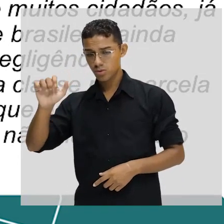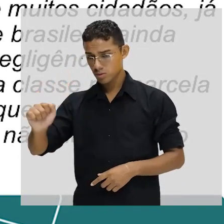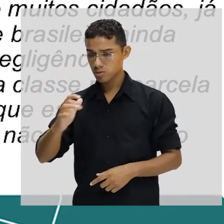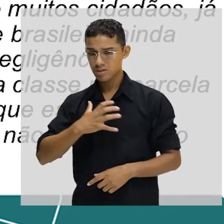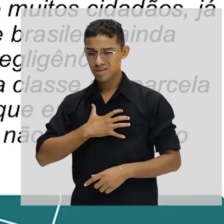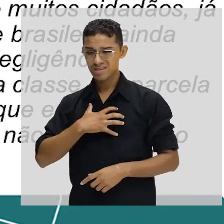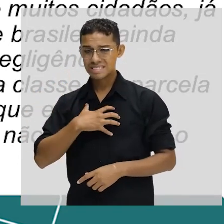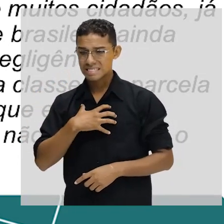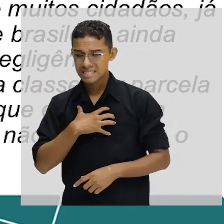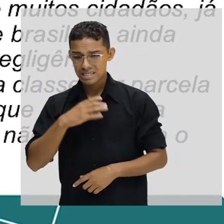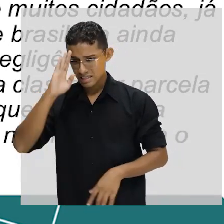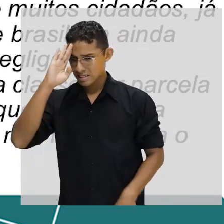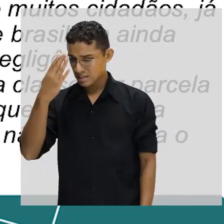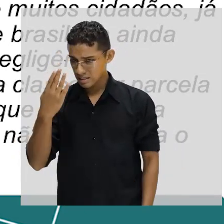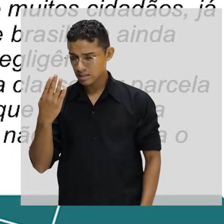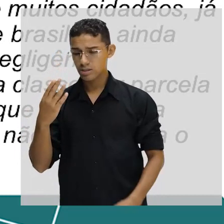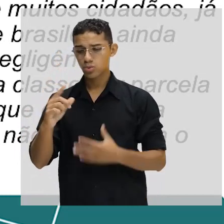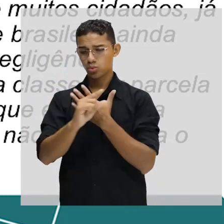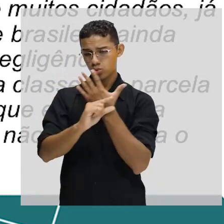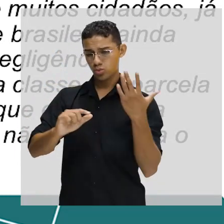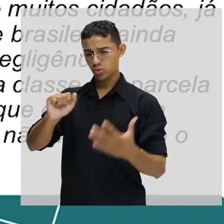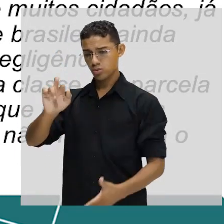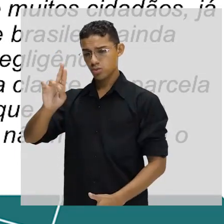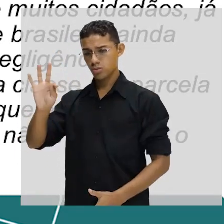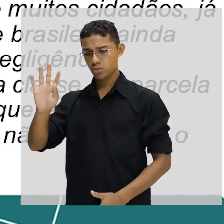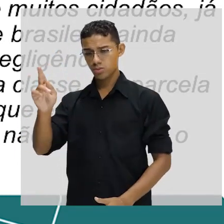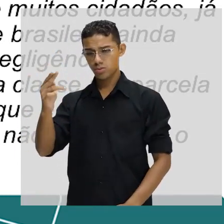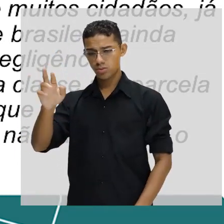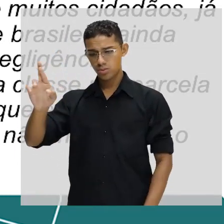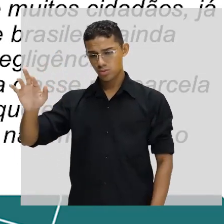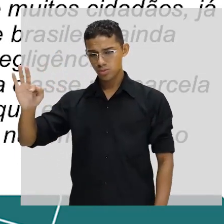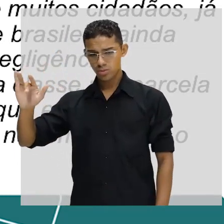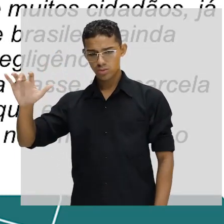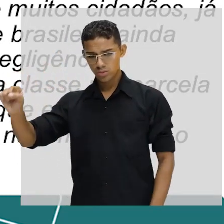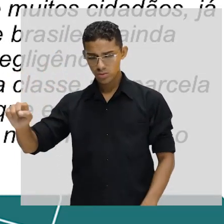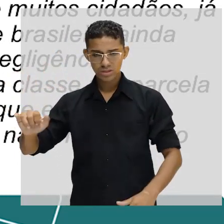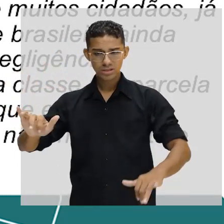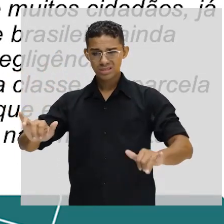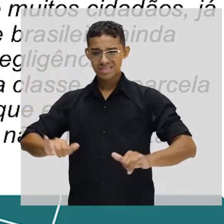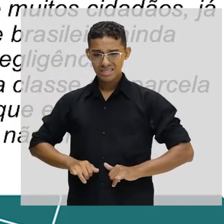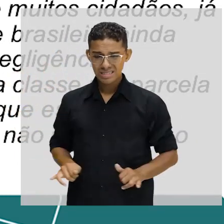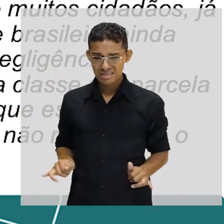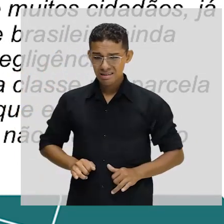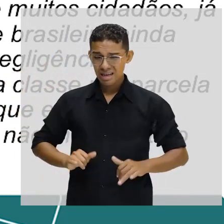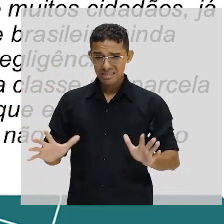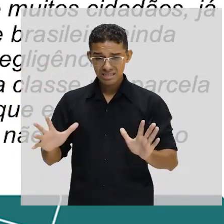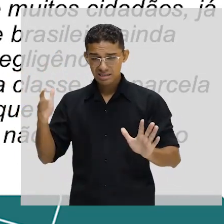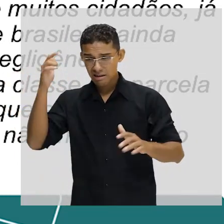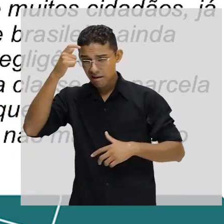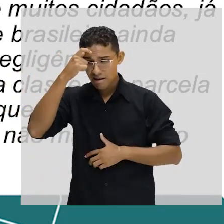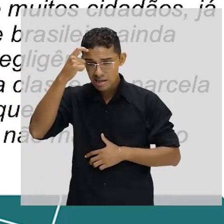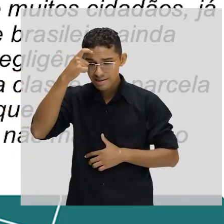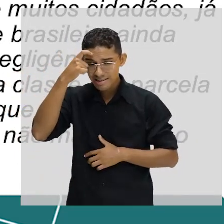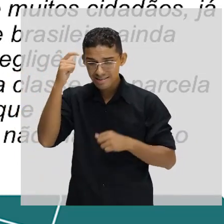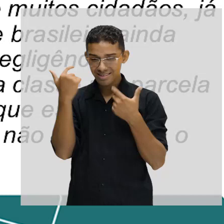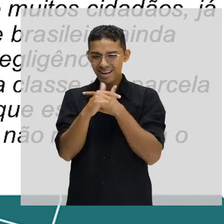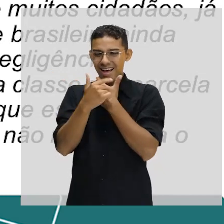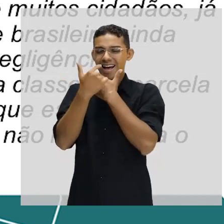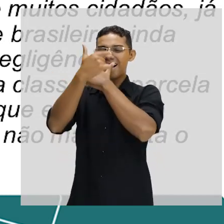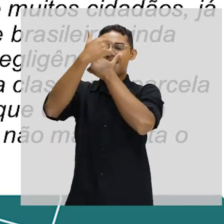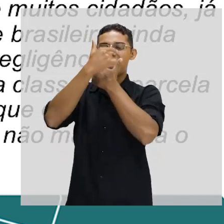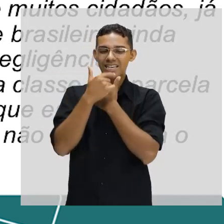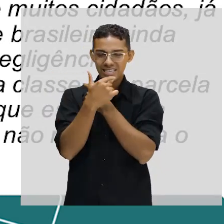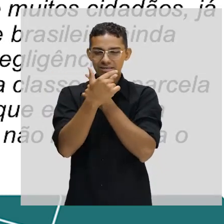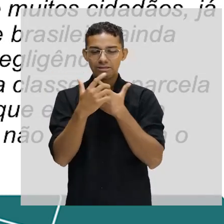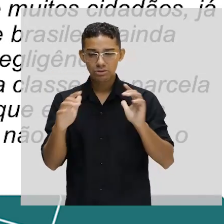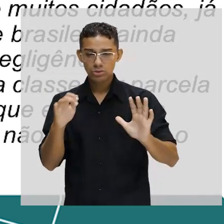que o faz ter episódios de riso exagerado e descontrolado em público, motivo pelo qual é frequentemente atacado nas